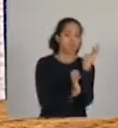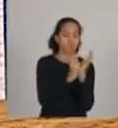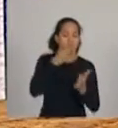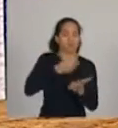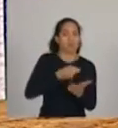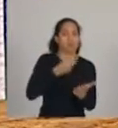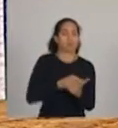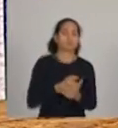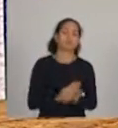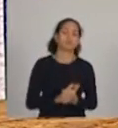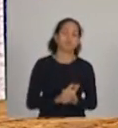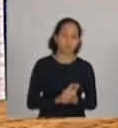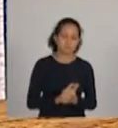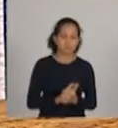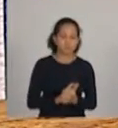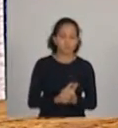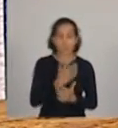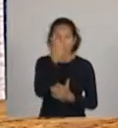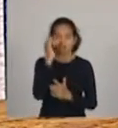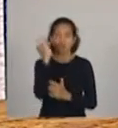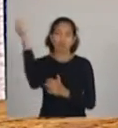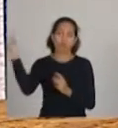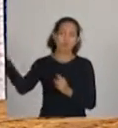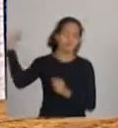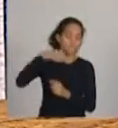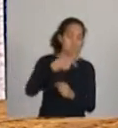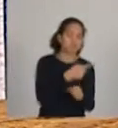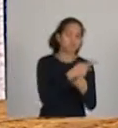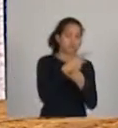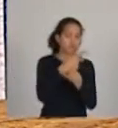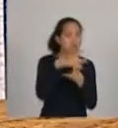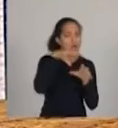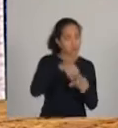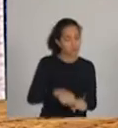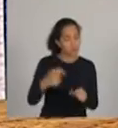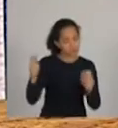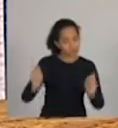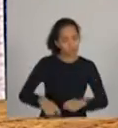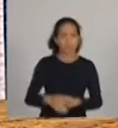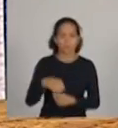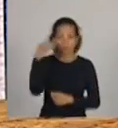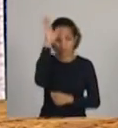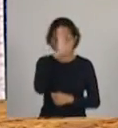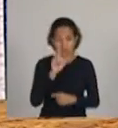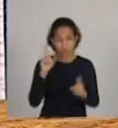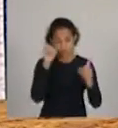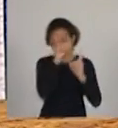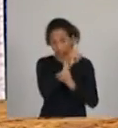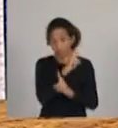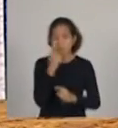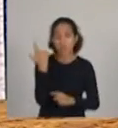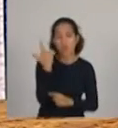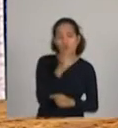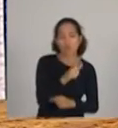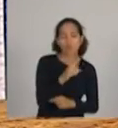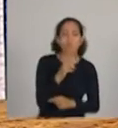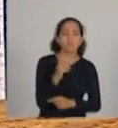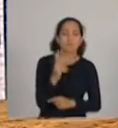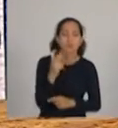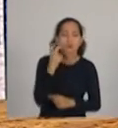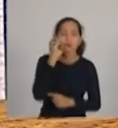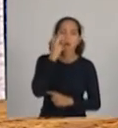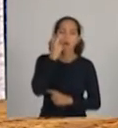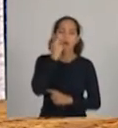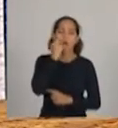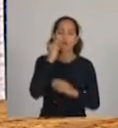outra questão é que você imagina, no Brasil já há uma dificuldade muito grande para adotar as crianças a partir de